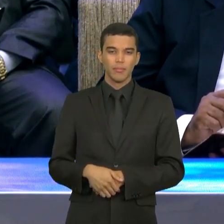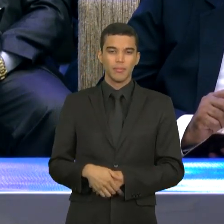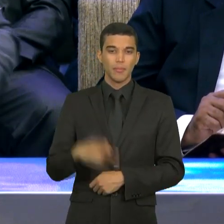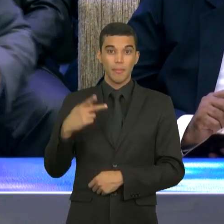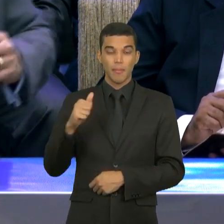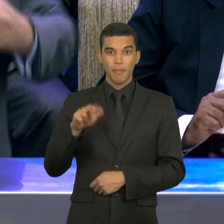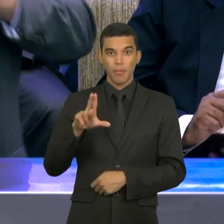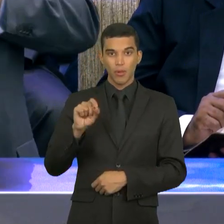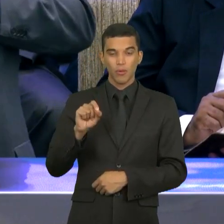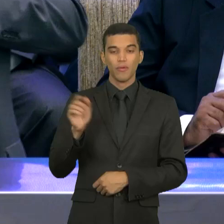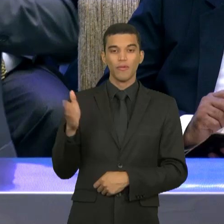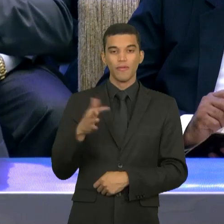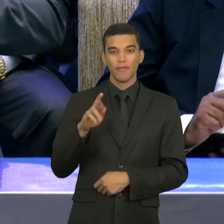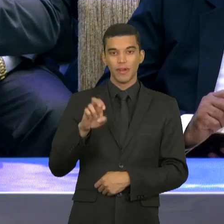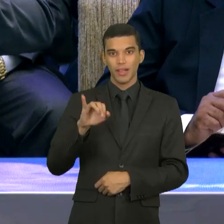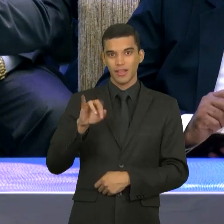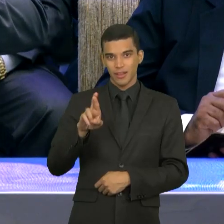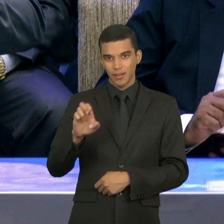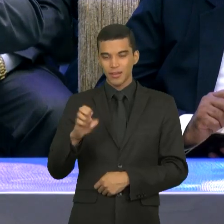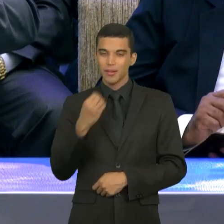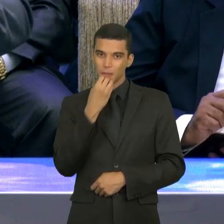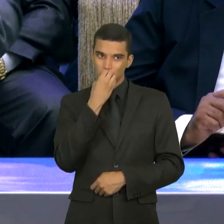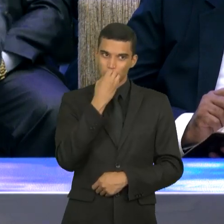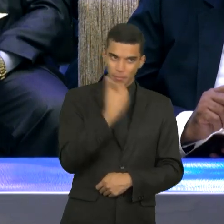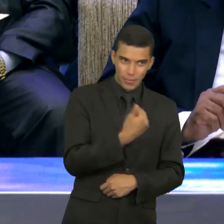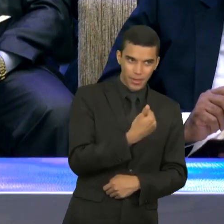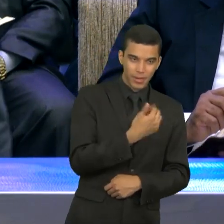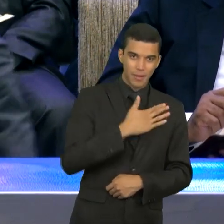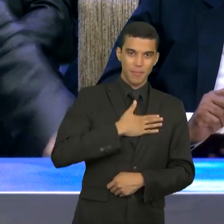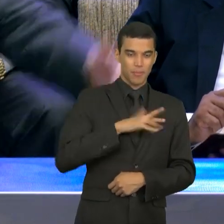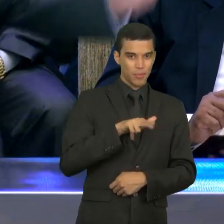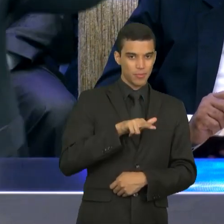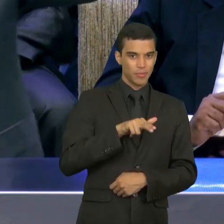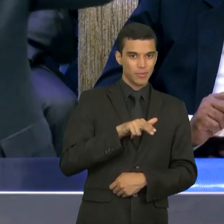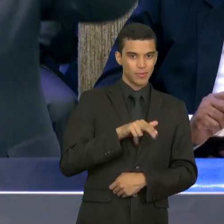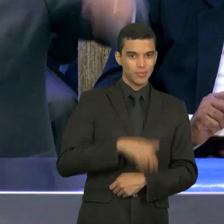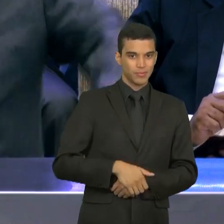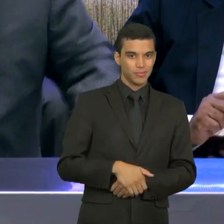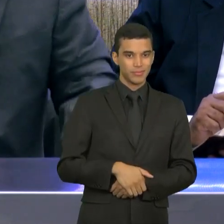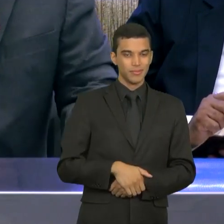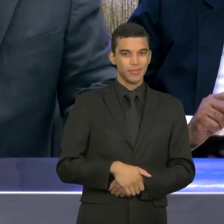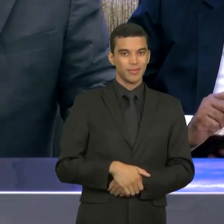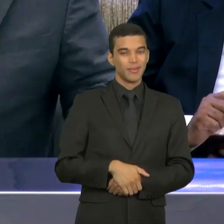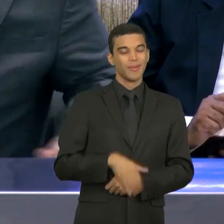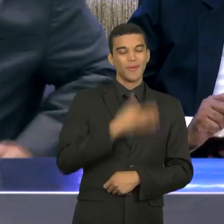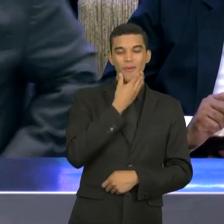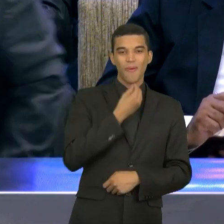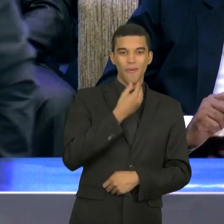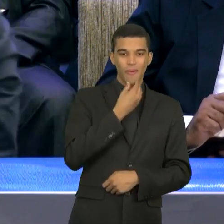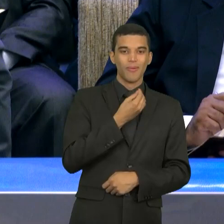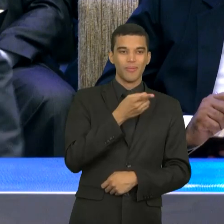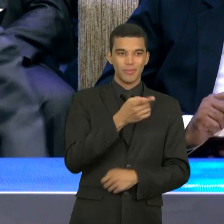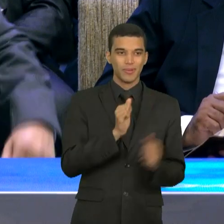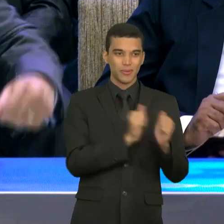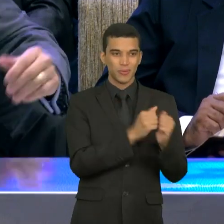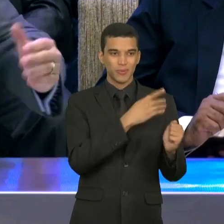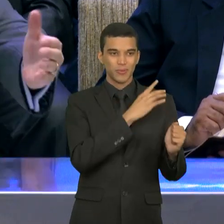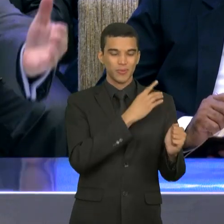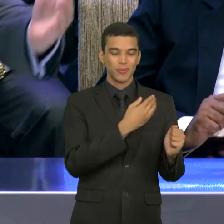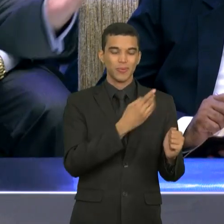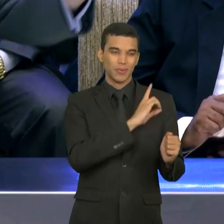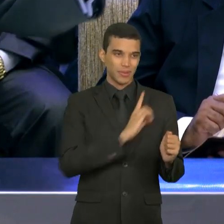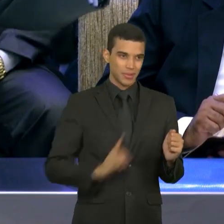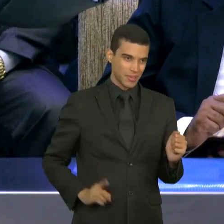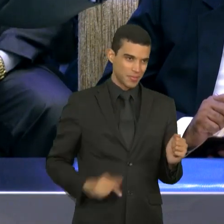bem o Paulo fez do bem meu irmão né Paulo Freire que é companheiro do nosso querido Deputado Francisco